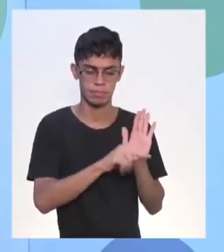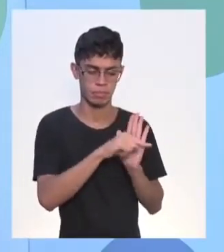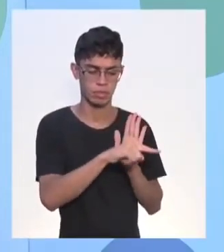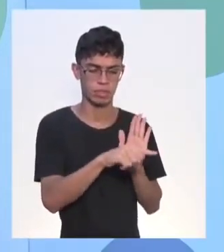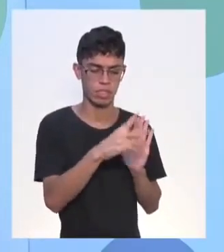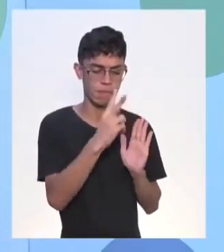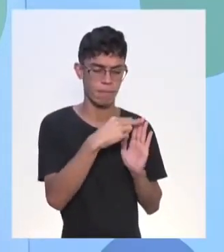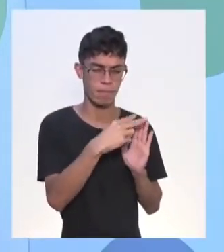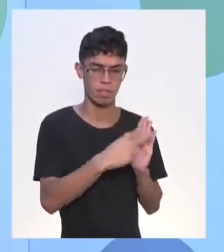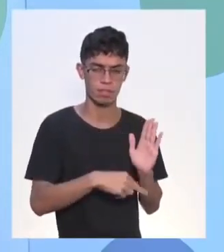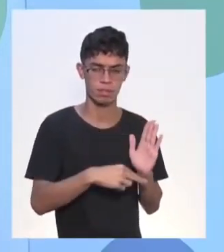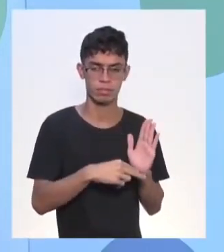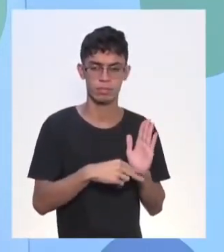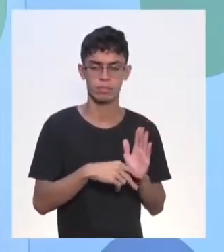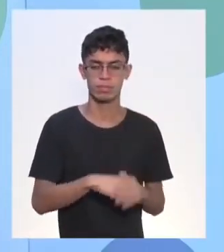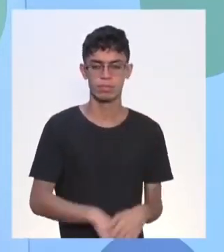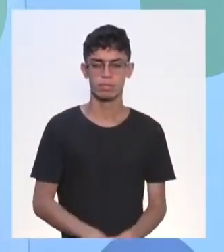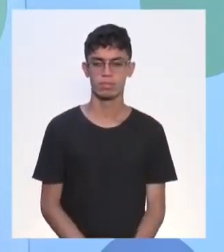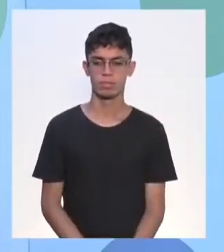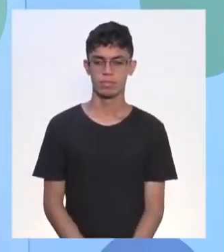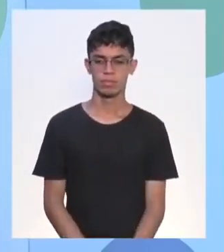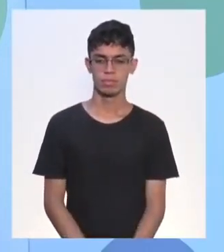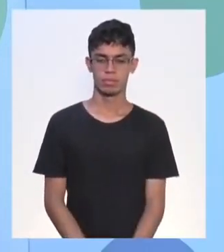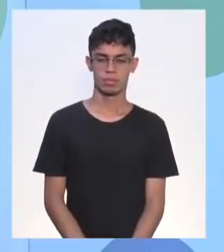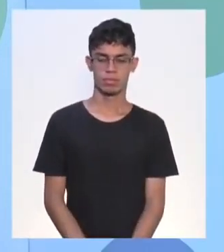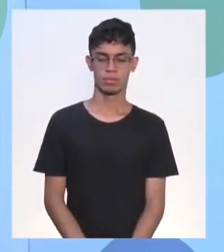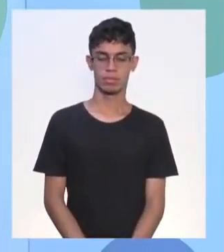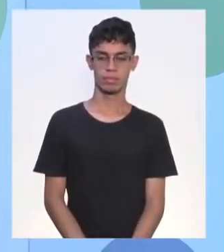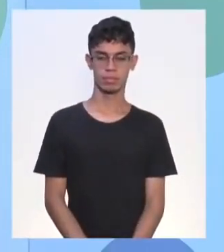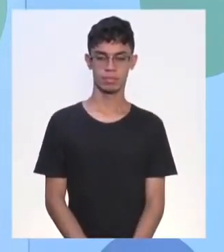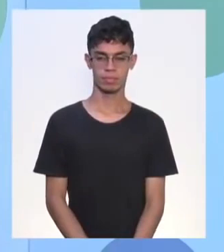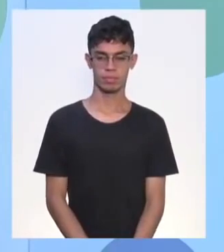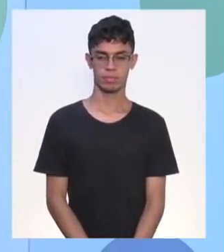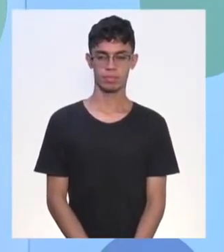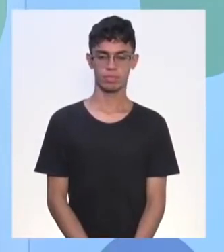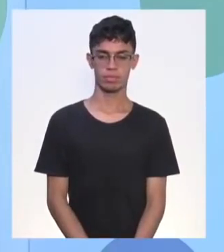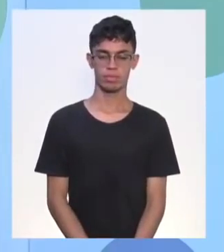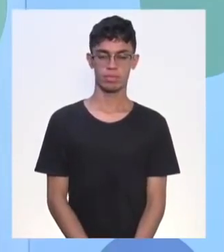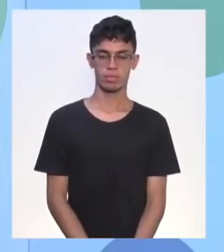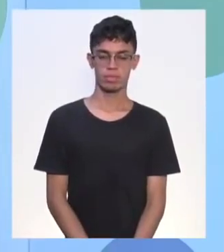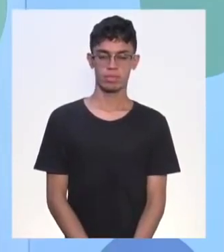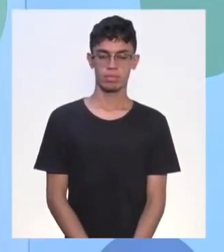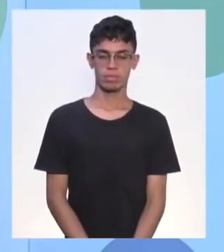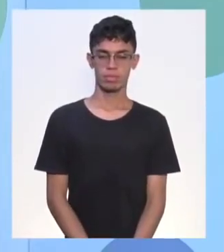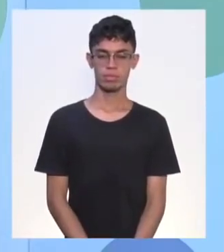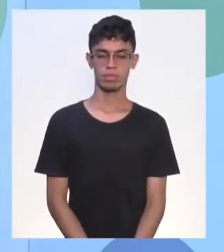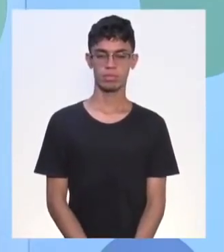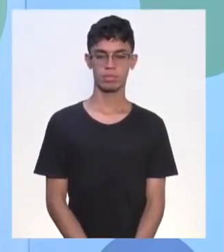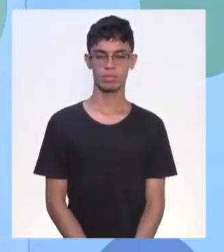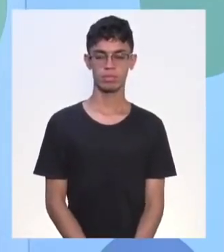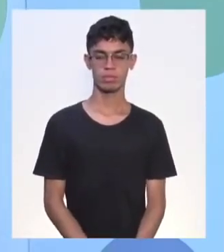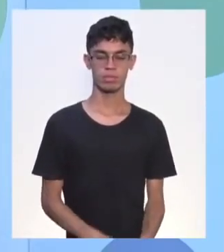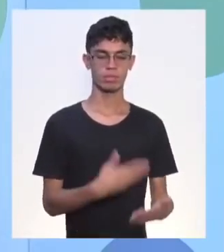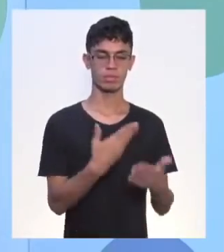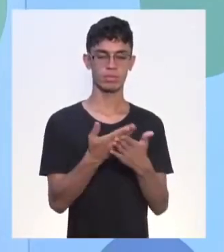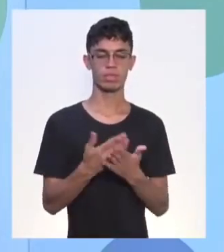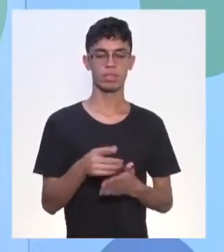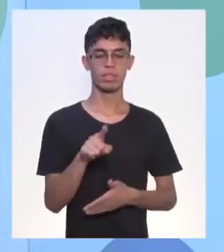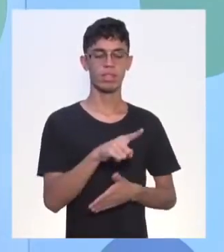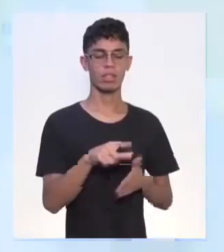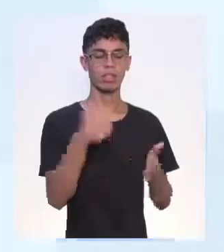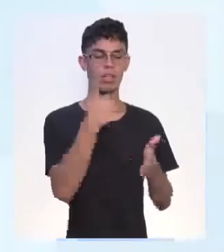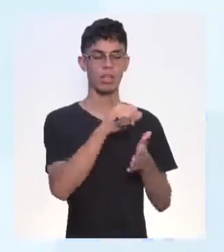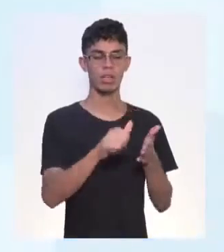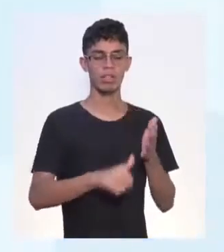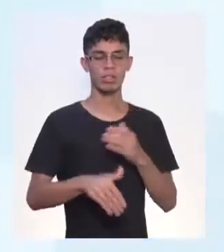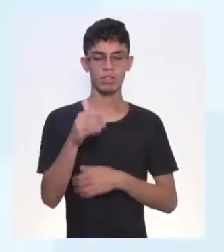a percepção, a análise deles e trabalhar outros textos. Muito bom. Eu quero que vocês avaliem a nossa aula, né? Participem